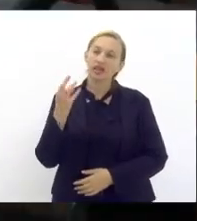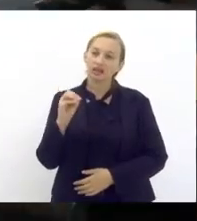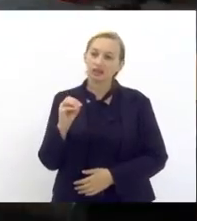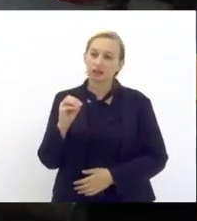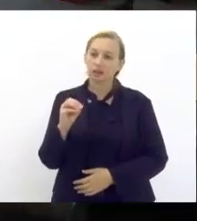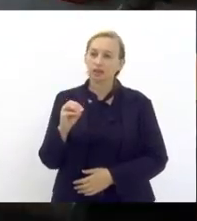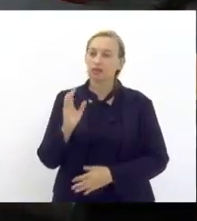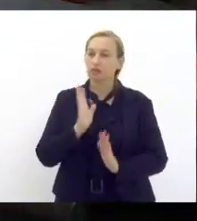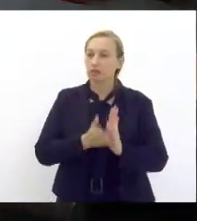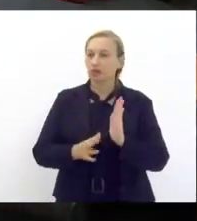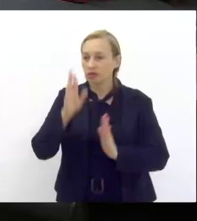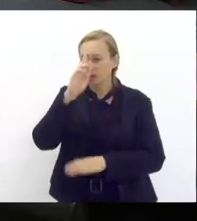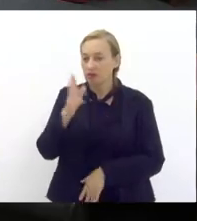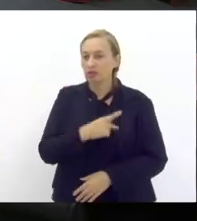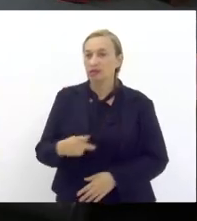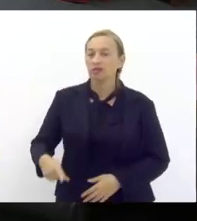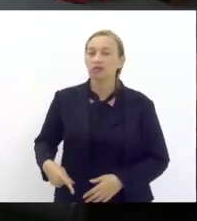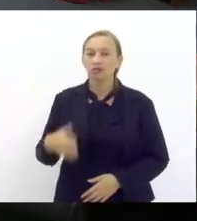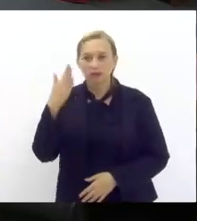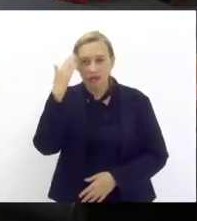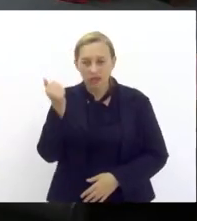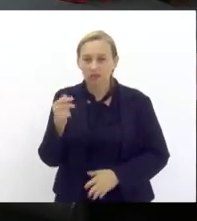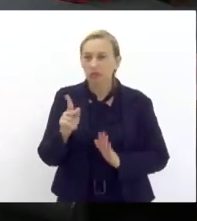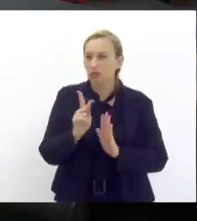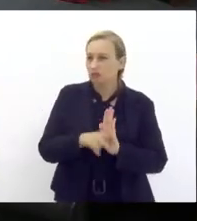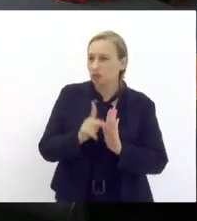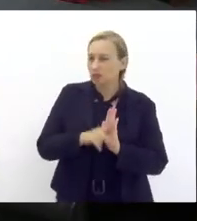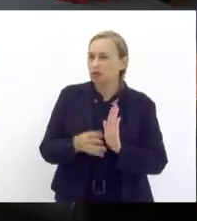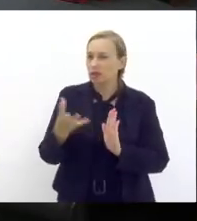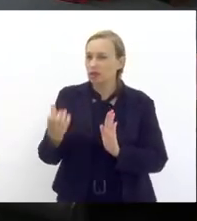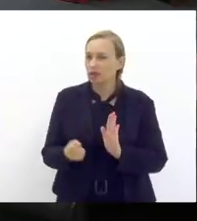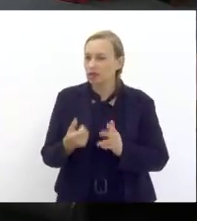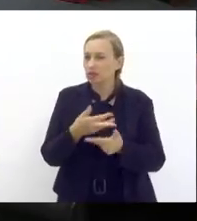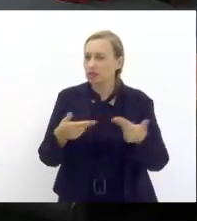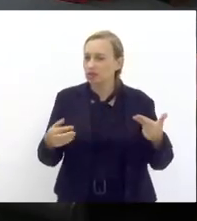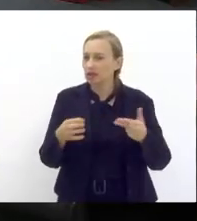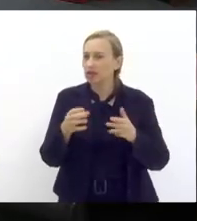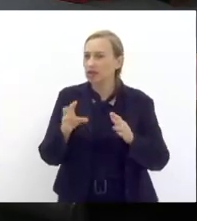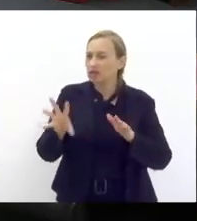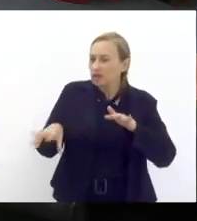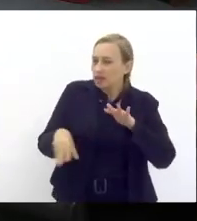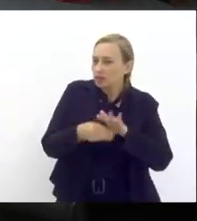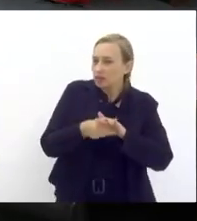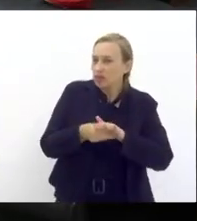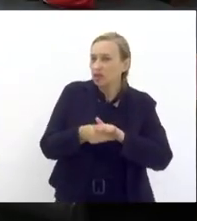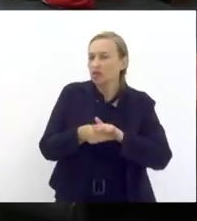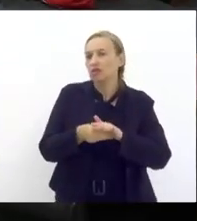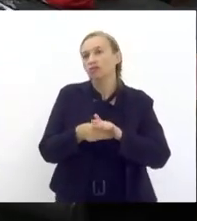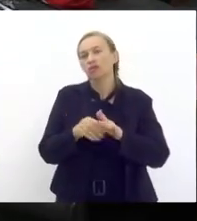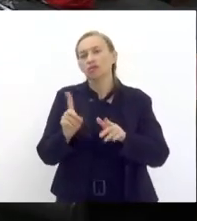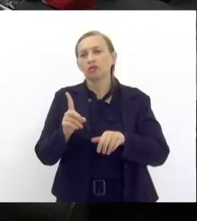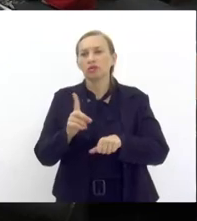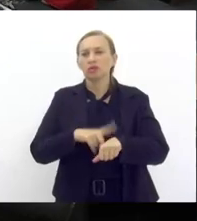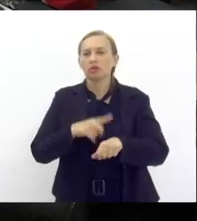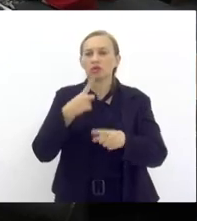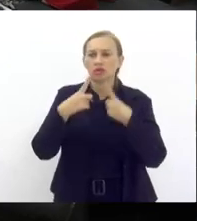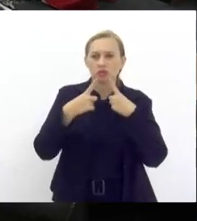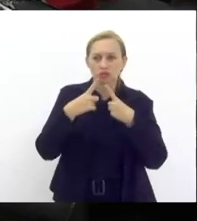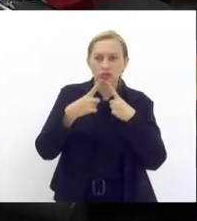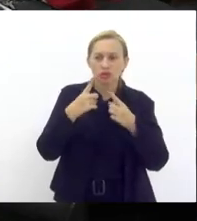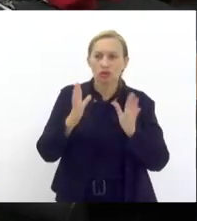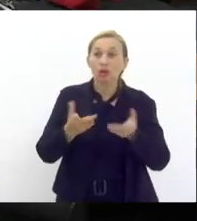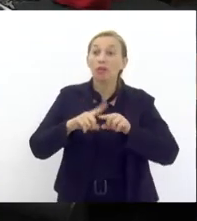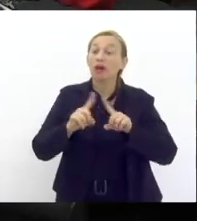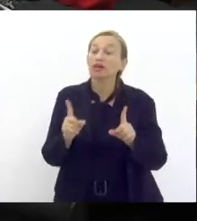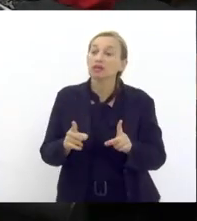presidente. A gente sabe que o projeto recebeu diversas dezenas de emendas e talvez nem era o momento da discussão ser agora,